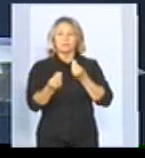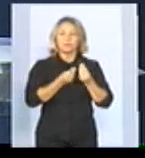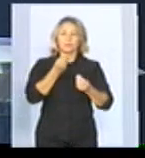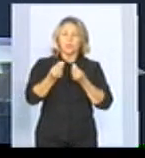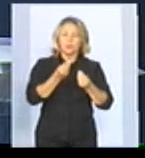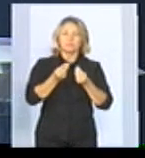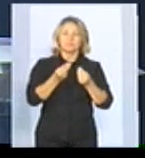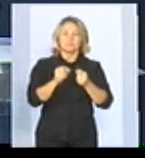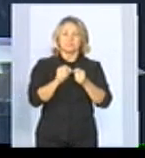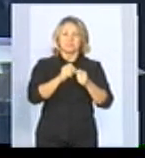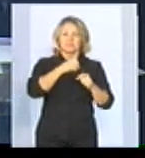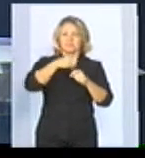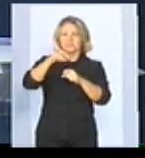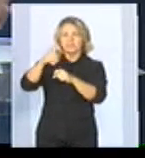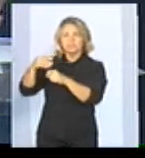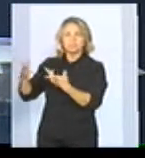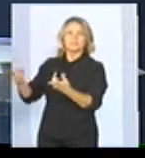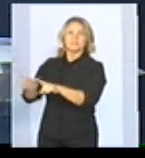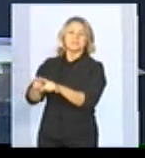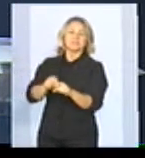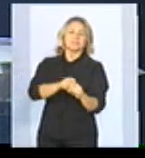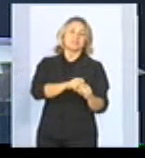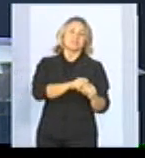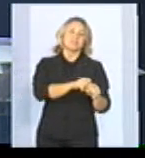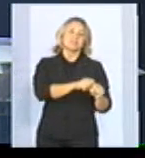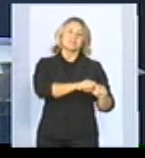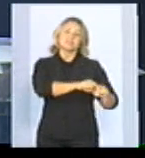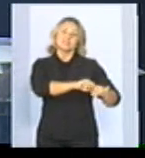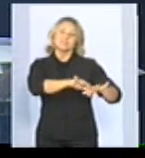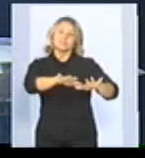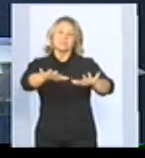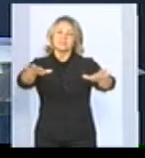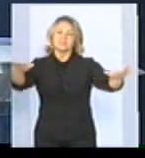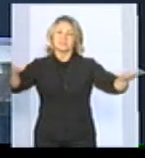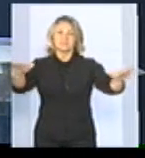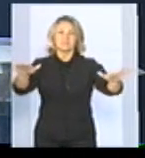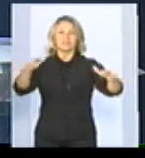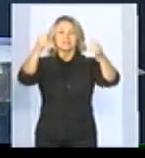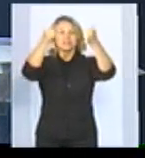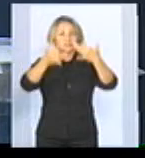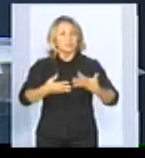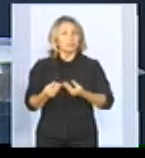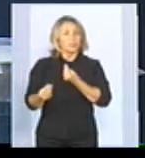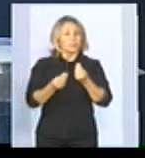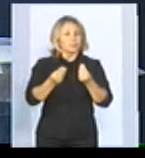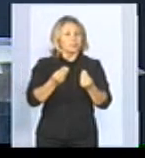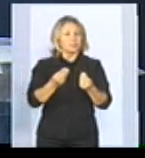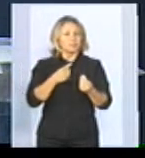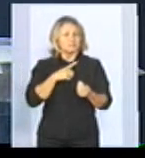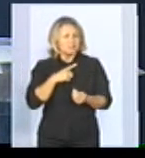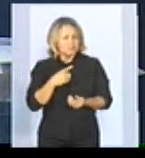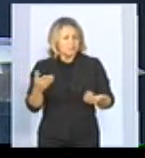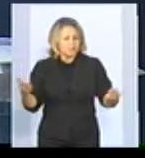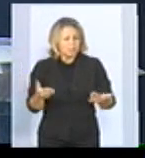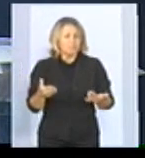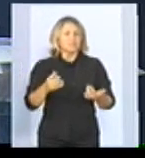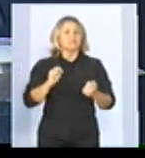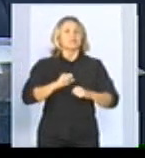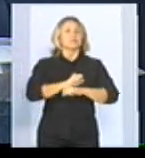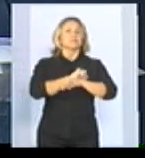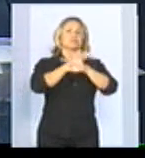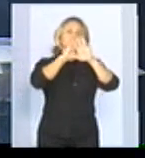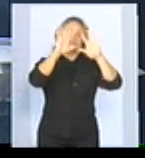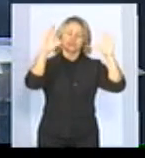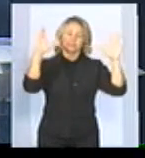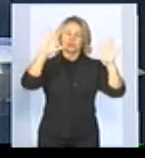distribuidores eu não entro aqui no mérito né Eu só digo que da forma como está tem uma consequência Clara